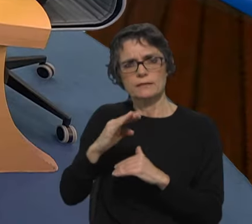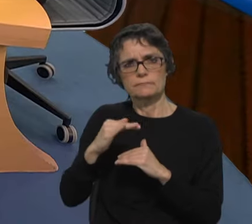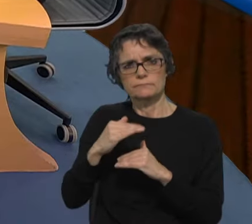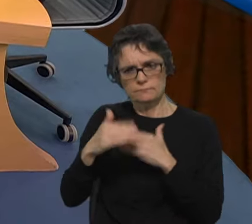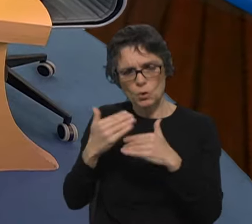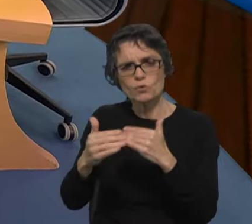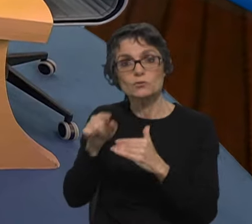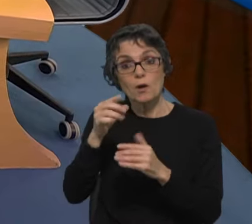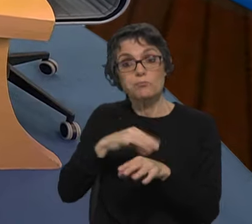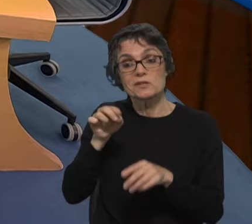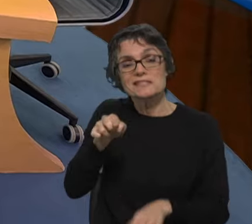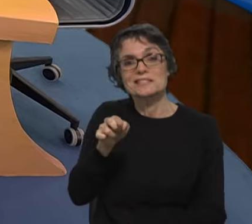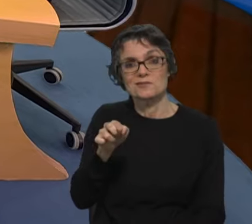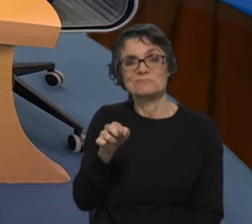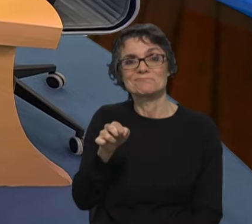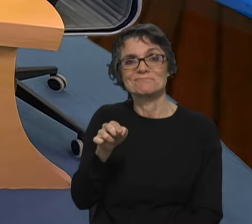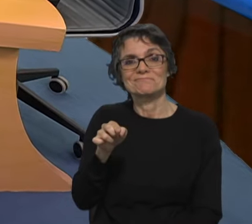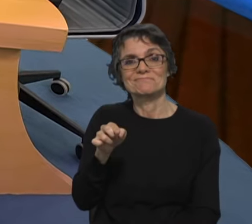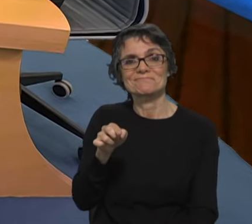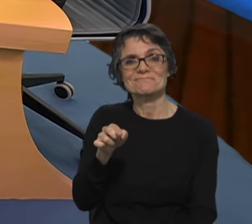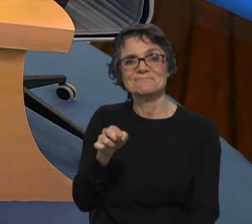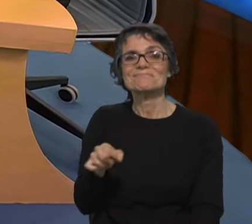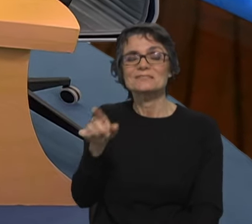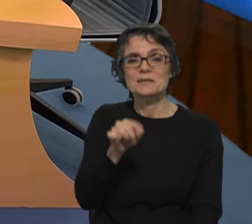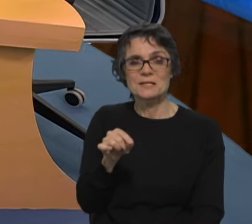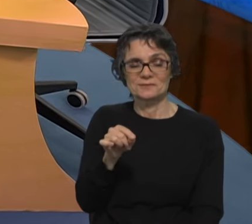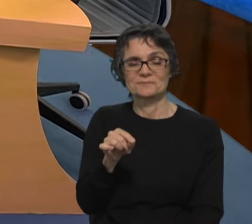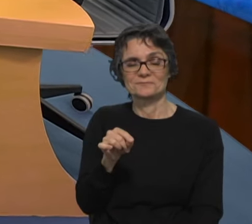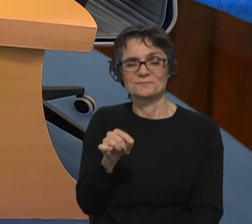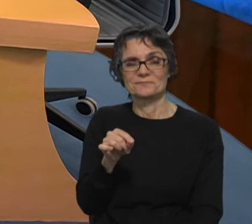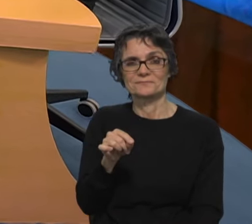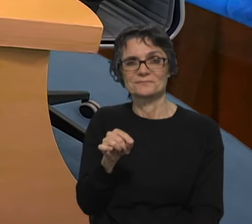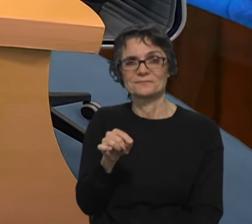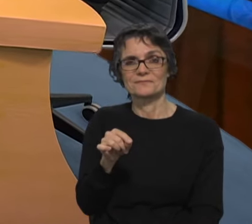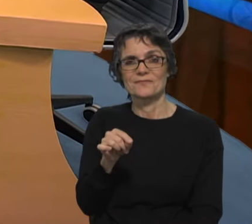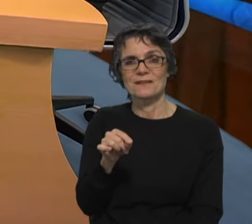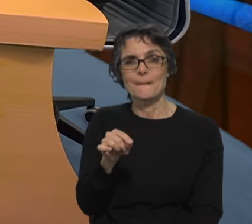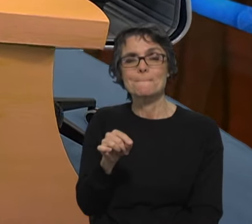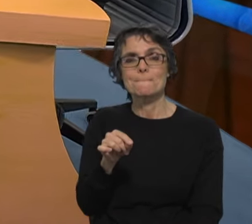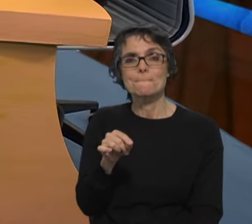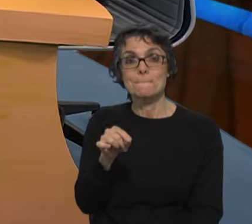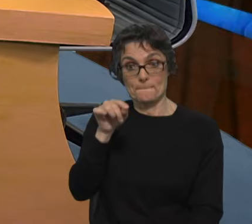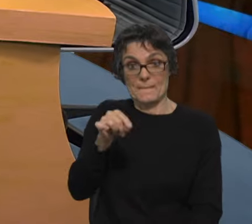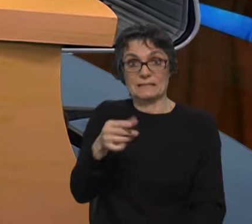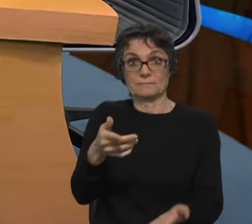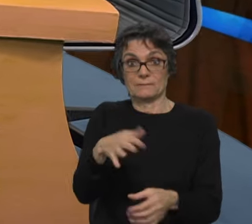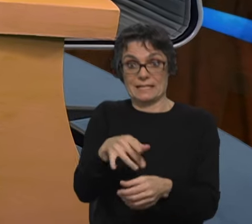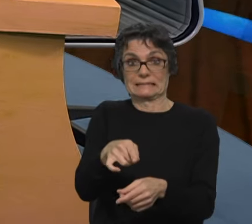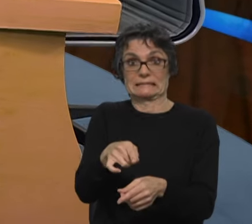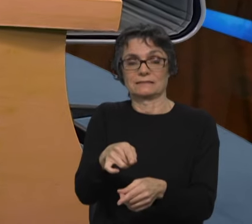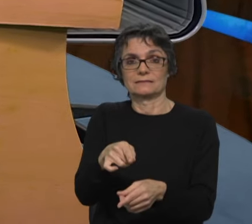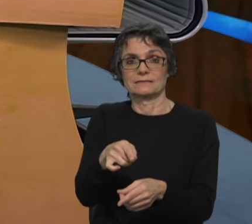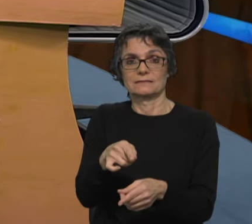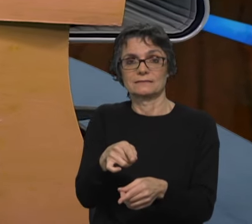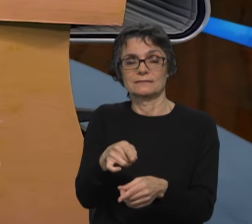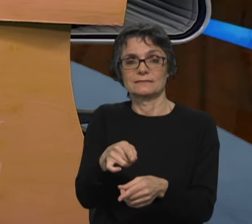e depois e e acontece que eh nesse neste neste neste caso concreto o o o o